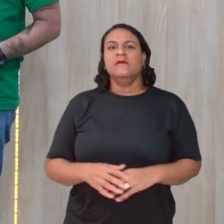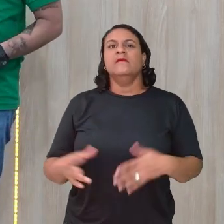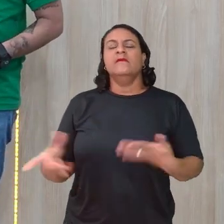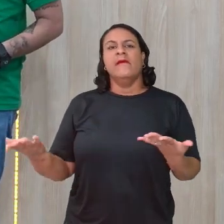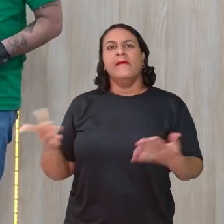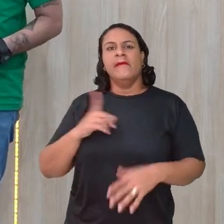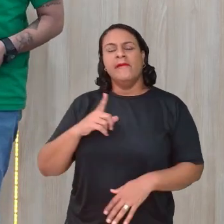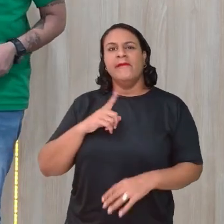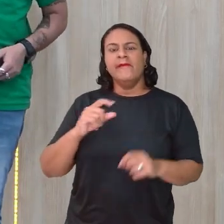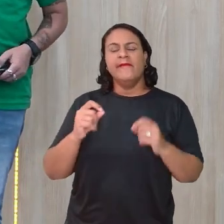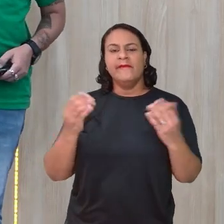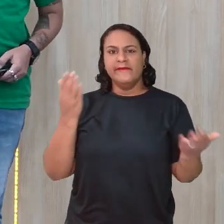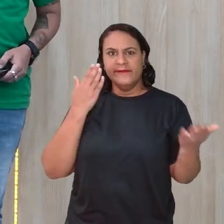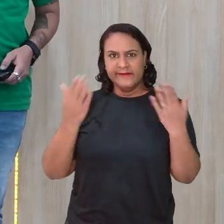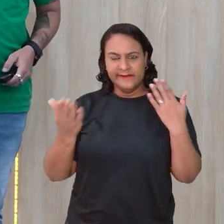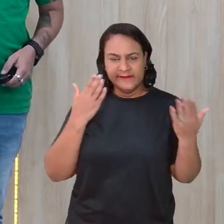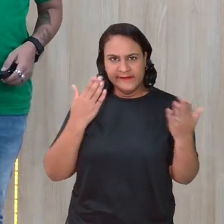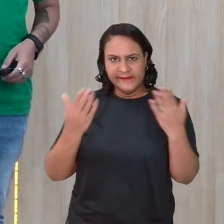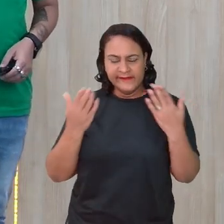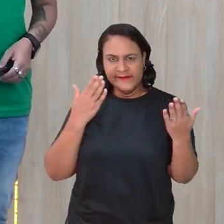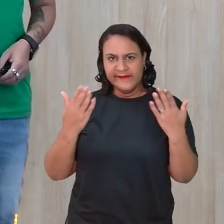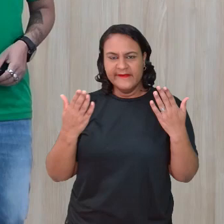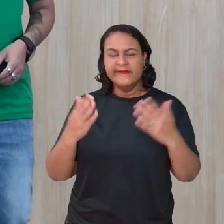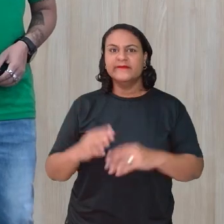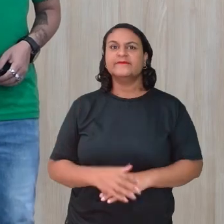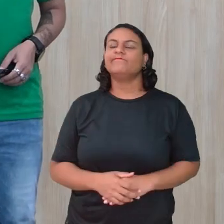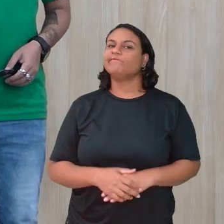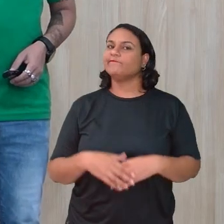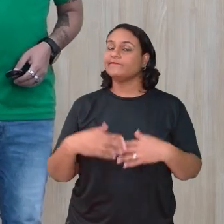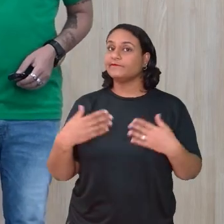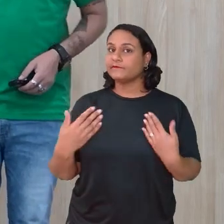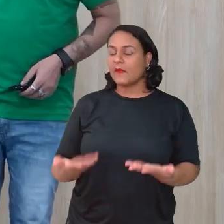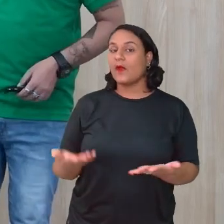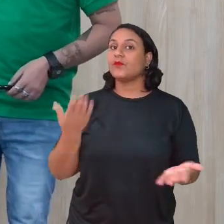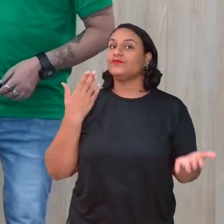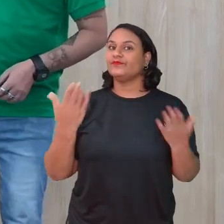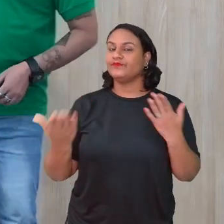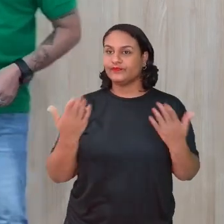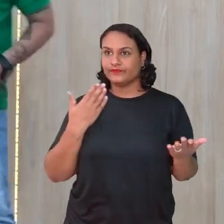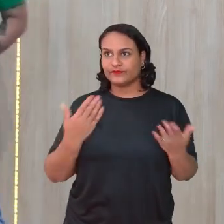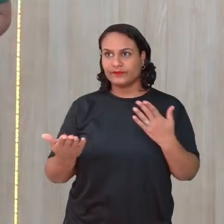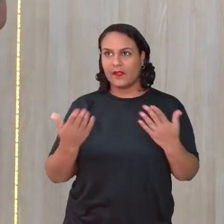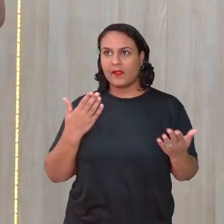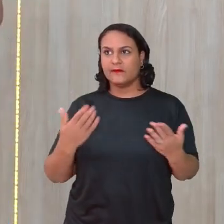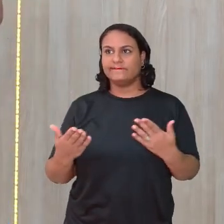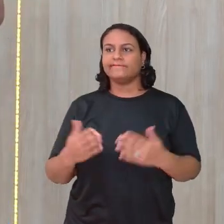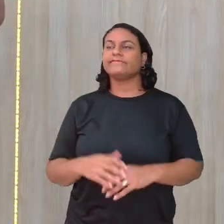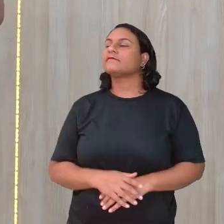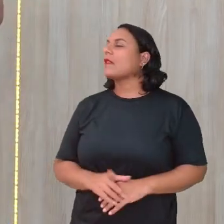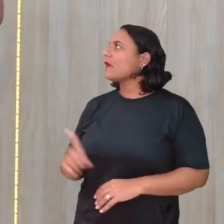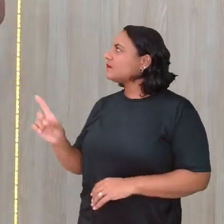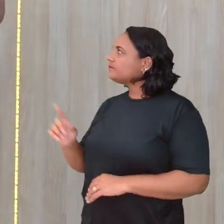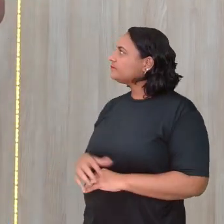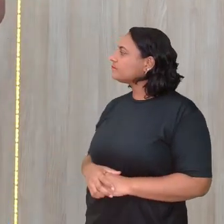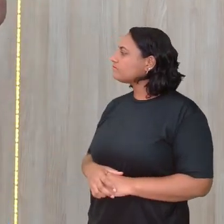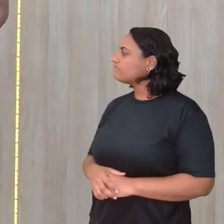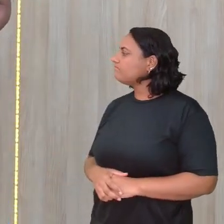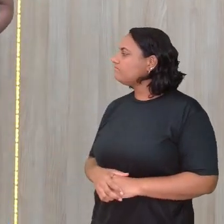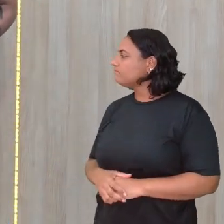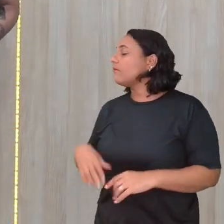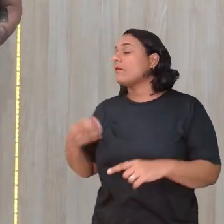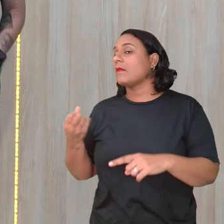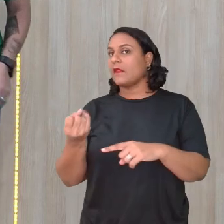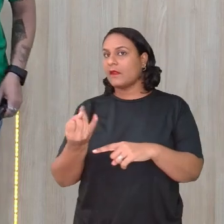tenho aqui essa comparação, tá bom? E é lógico que essa comparação, ela ficou, como eu falei, em forma